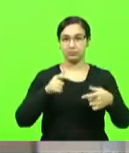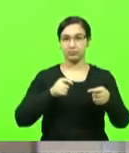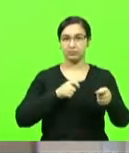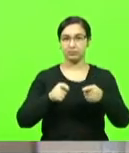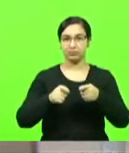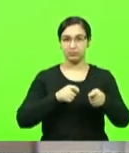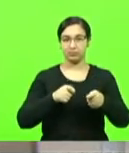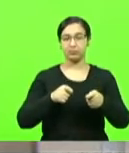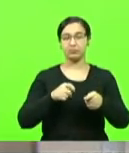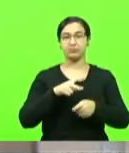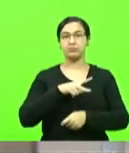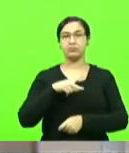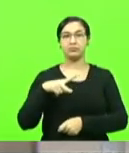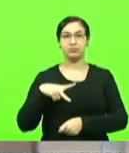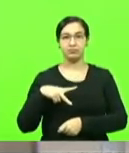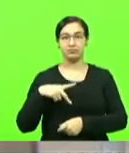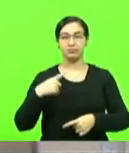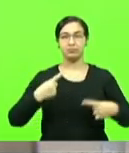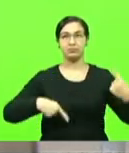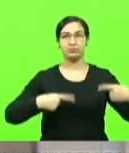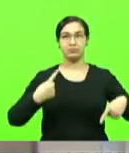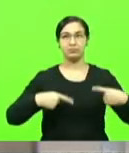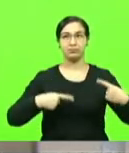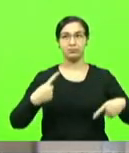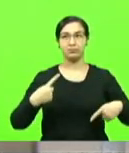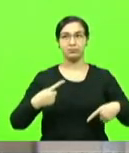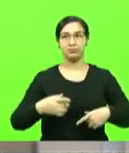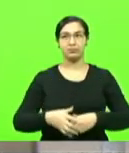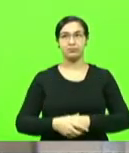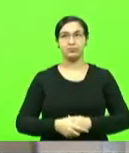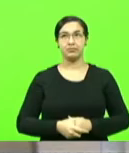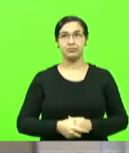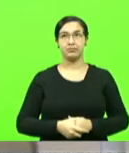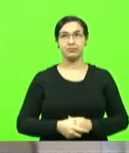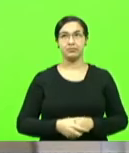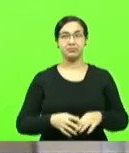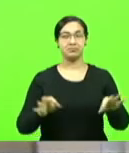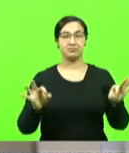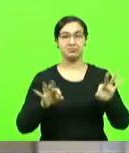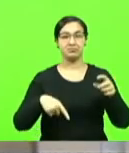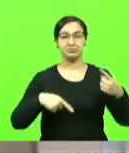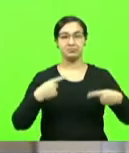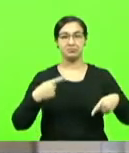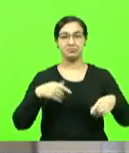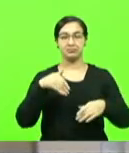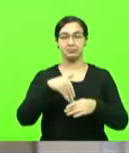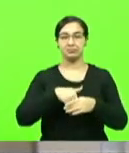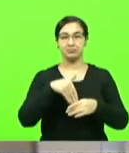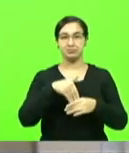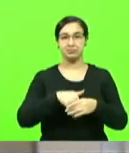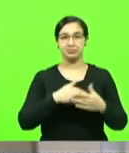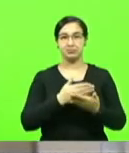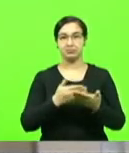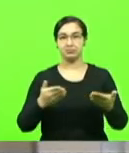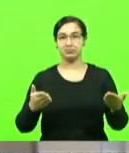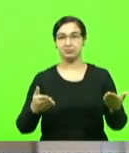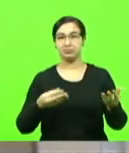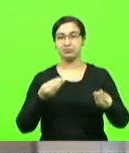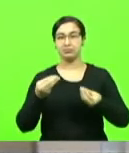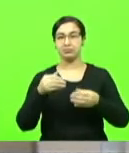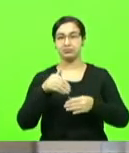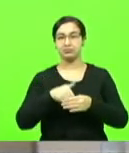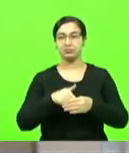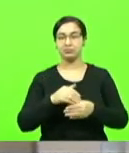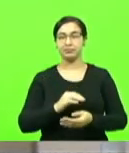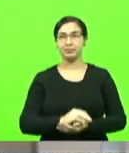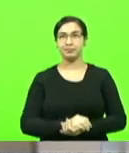Serviço Público. Em discussão. Não havendo quem queira discutir, em votação. Deputados que aprovam, permaneçam com... para discutir